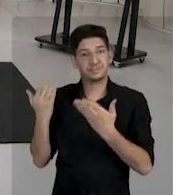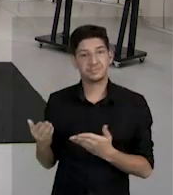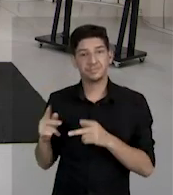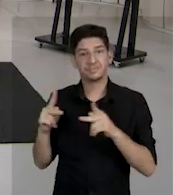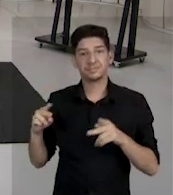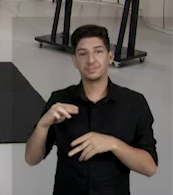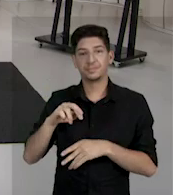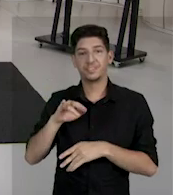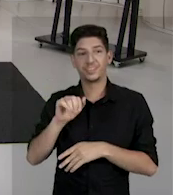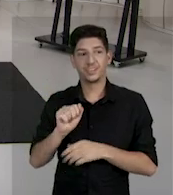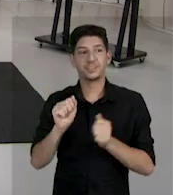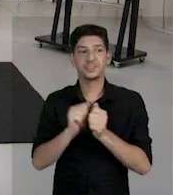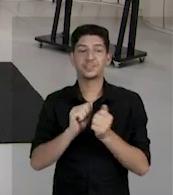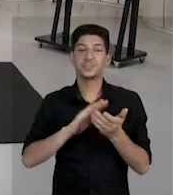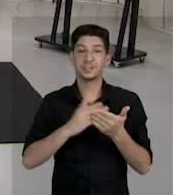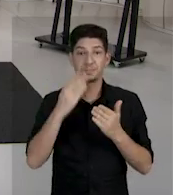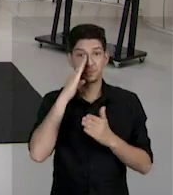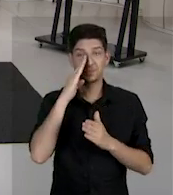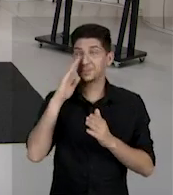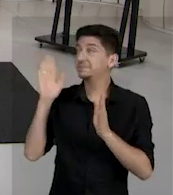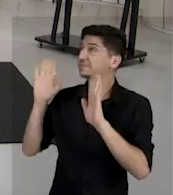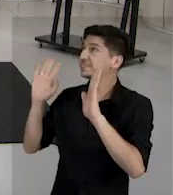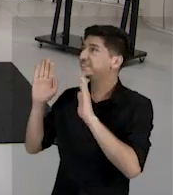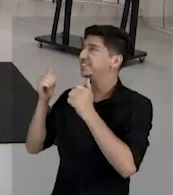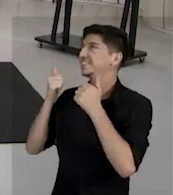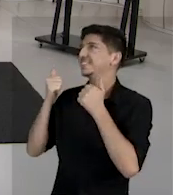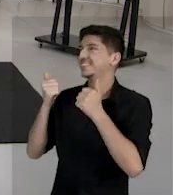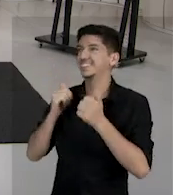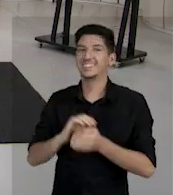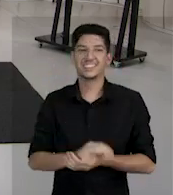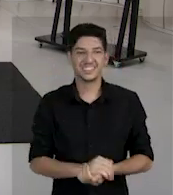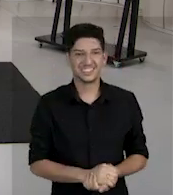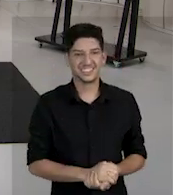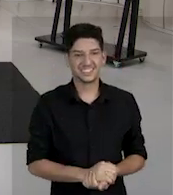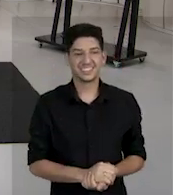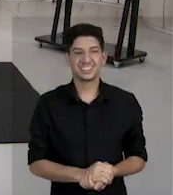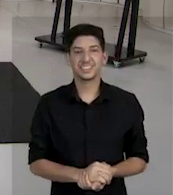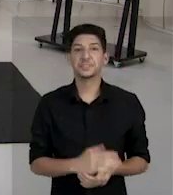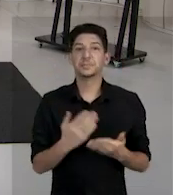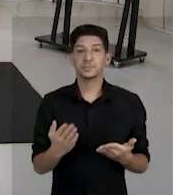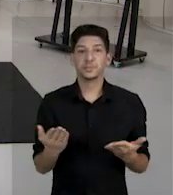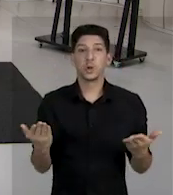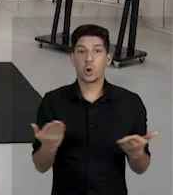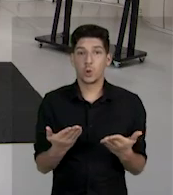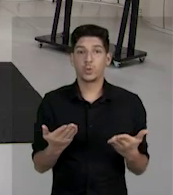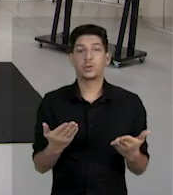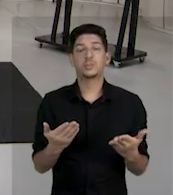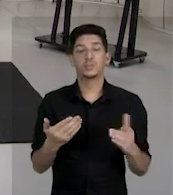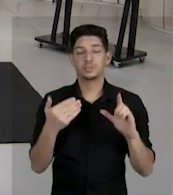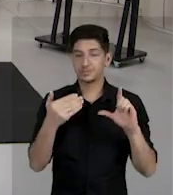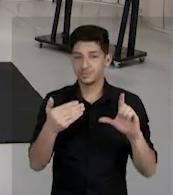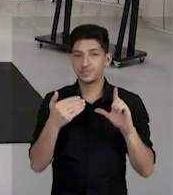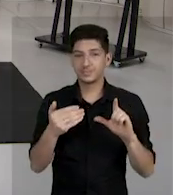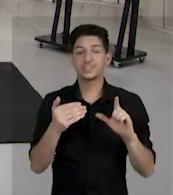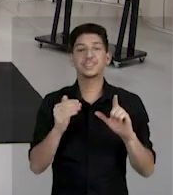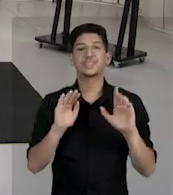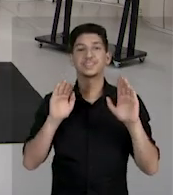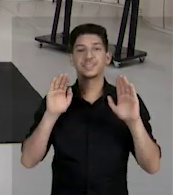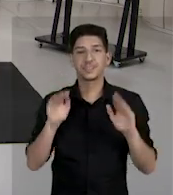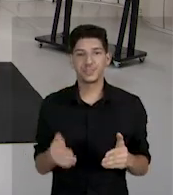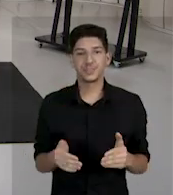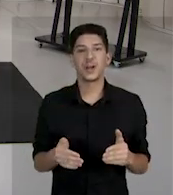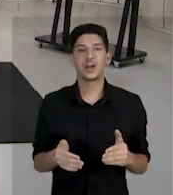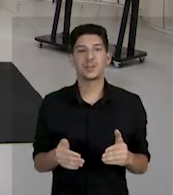Maíra, juntamente com o Bruno, né? Olá, Bruno, tudo bem? E nós vamos para essa aula de hoje, uma aula dedicada